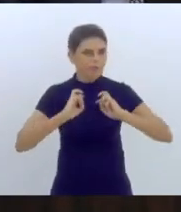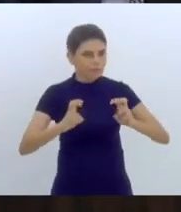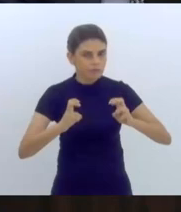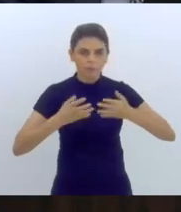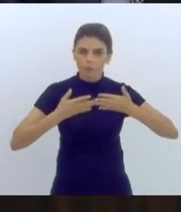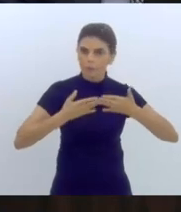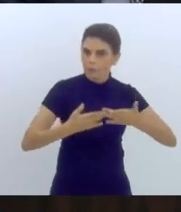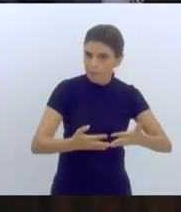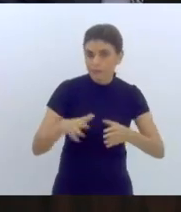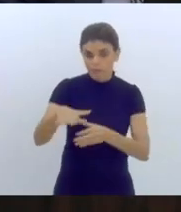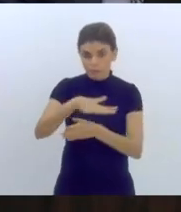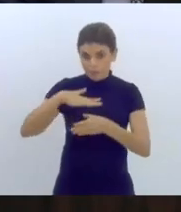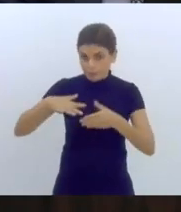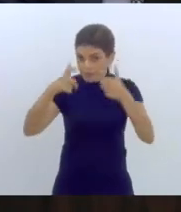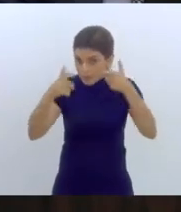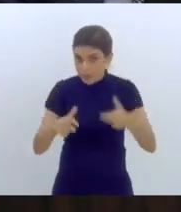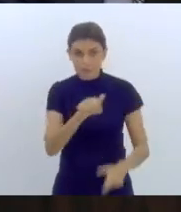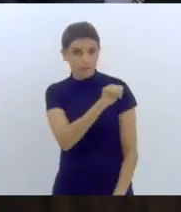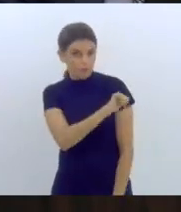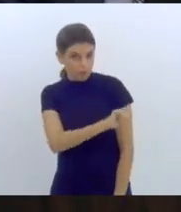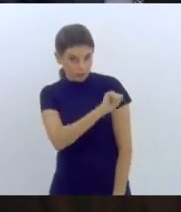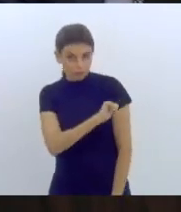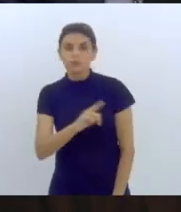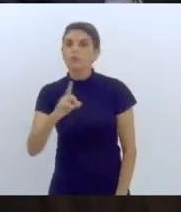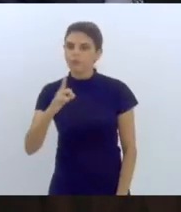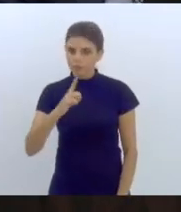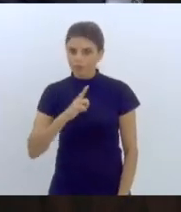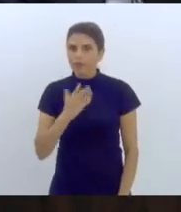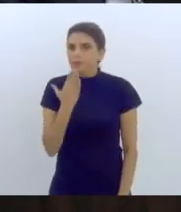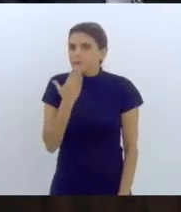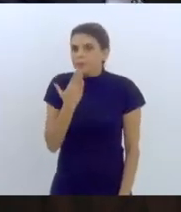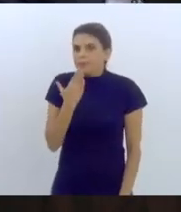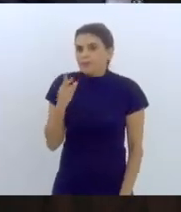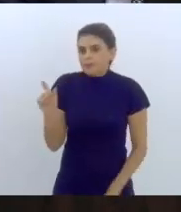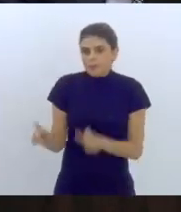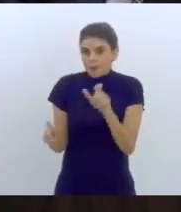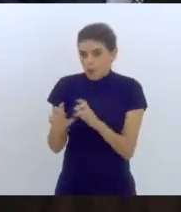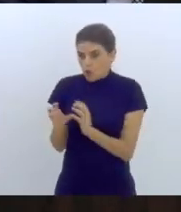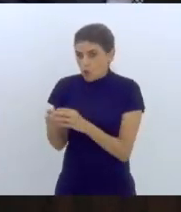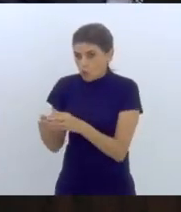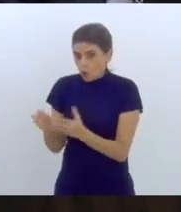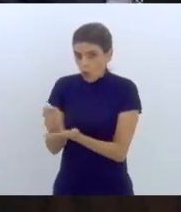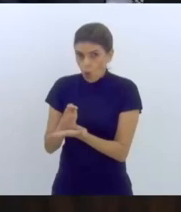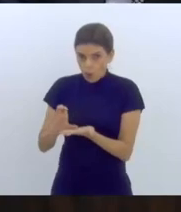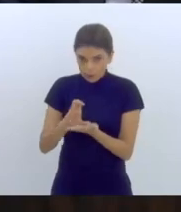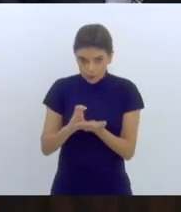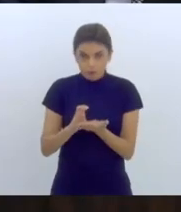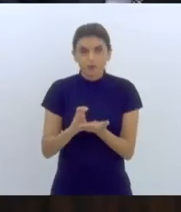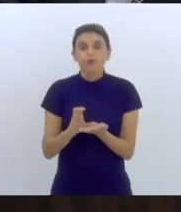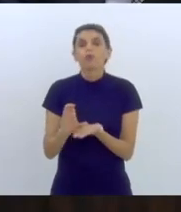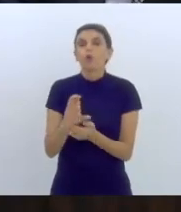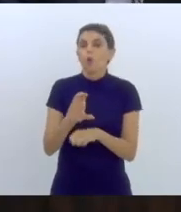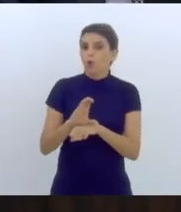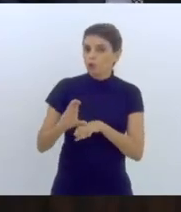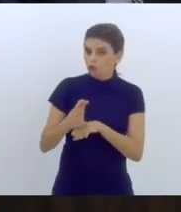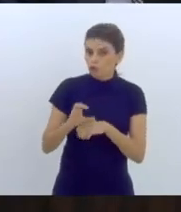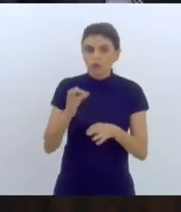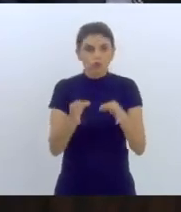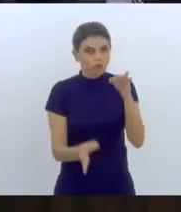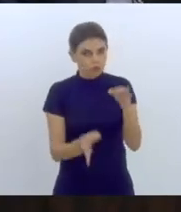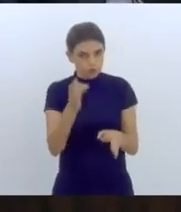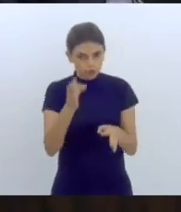do Estado do Rio de Janeiro. Pendendo de pareceres das comissões de Constituição e Justiça, de